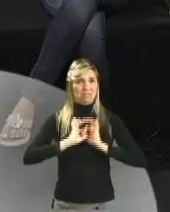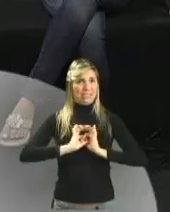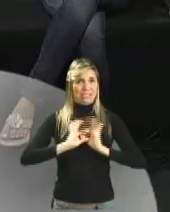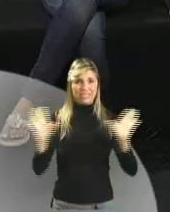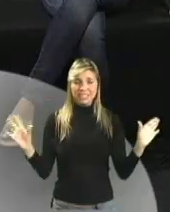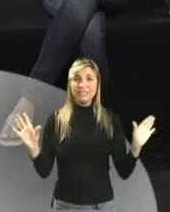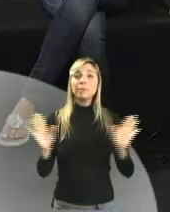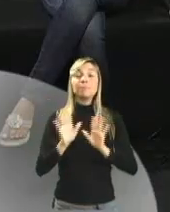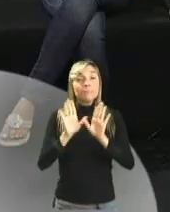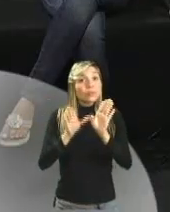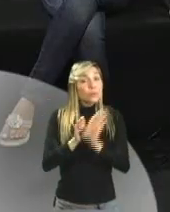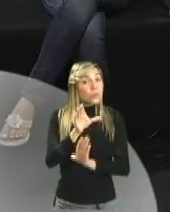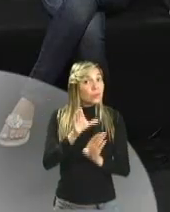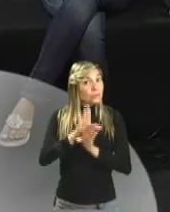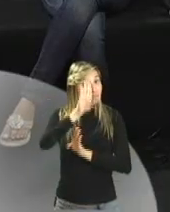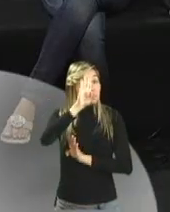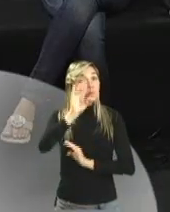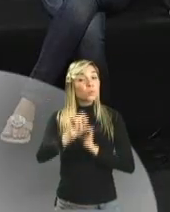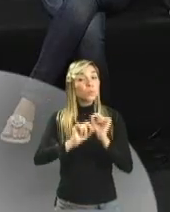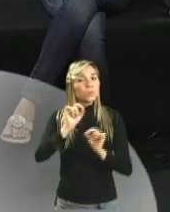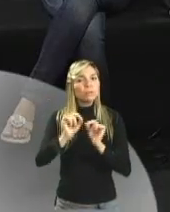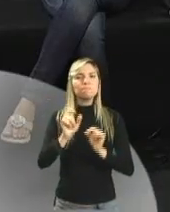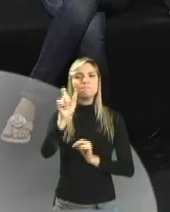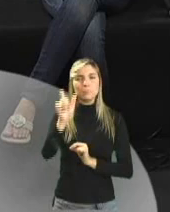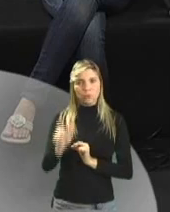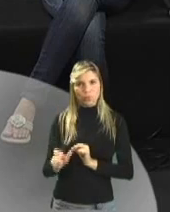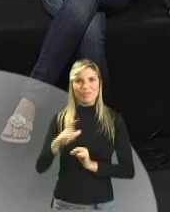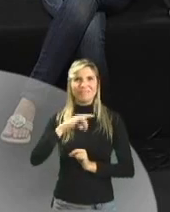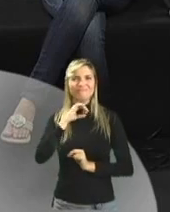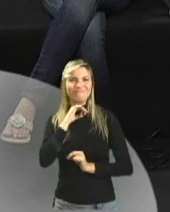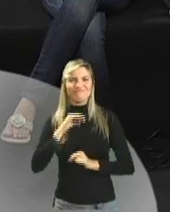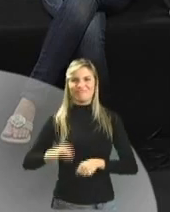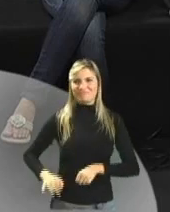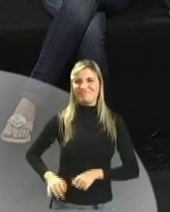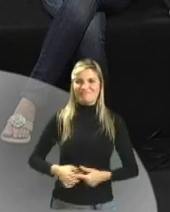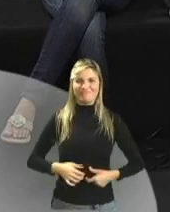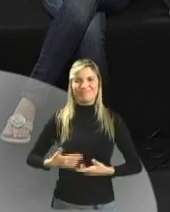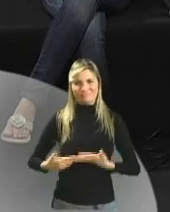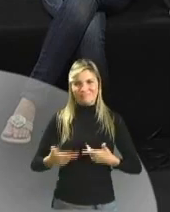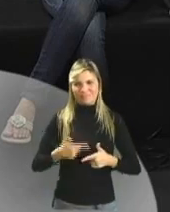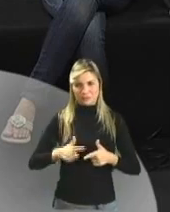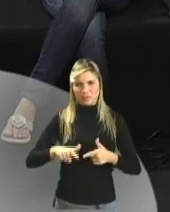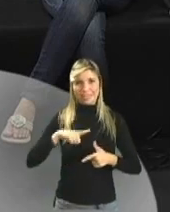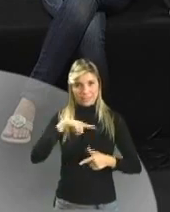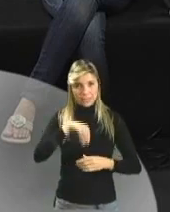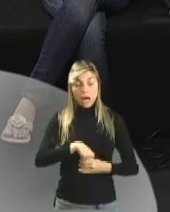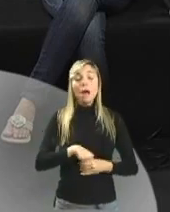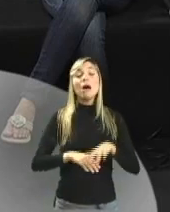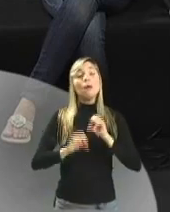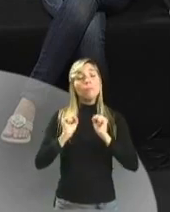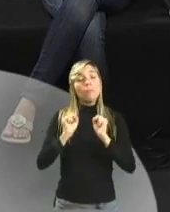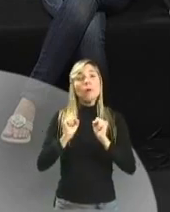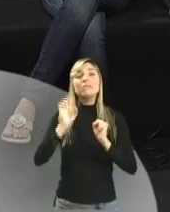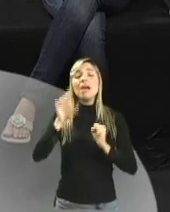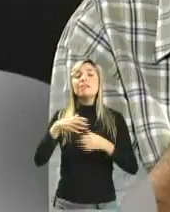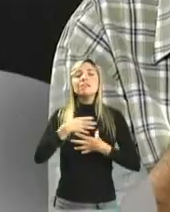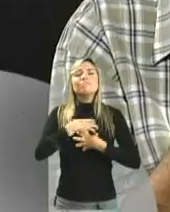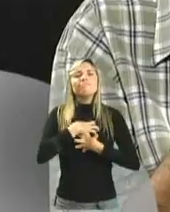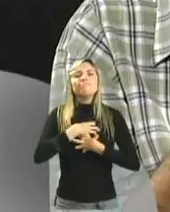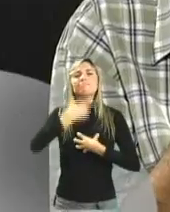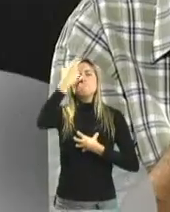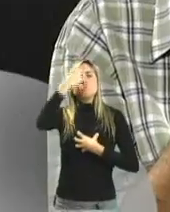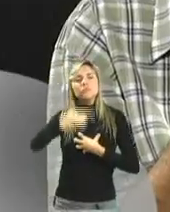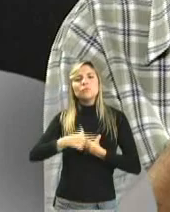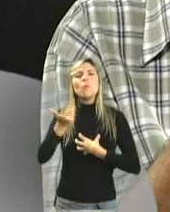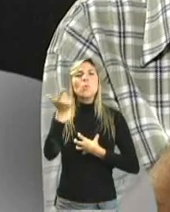Tal. O que é orientado a esses pacientes é que eles possam desenvolver técnicas e formas de